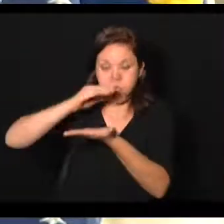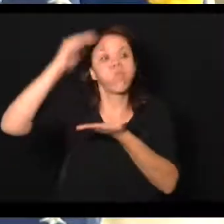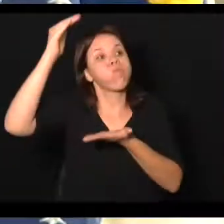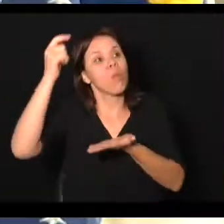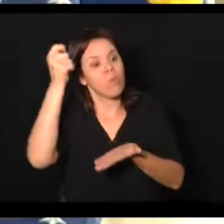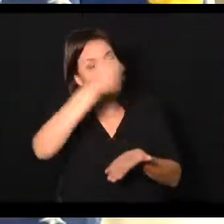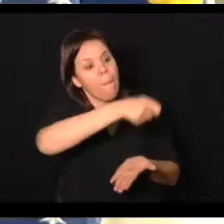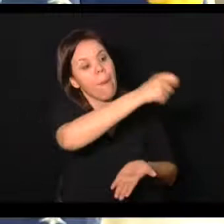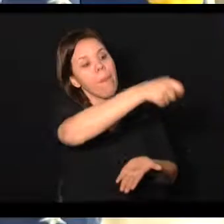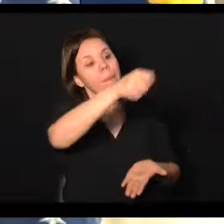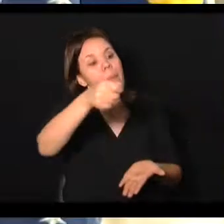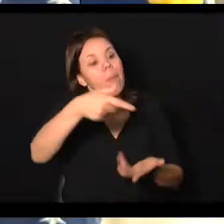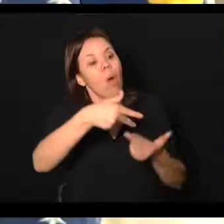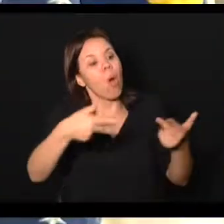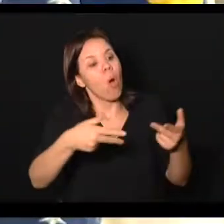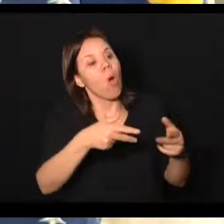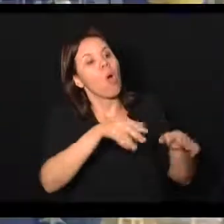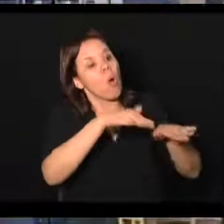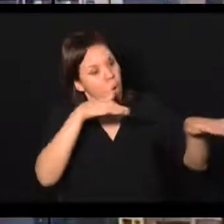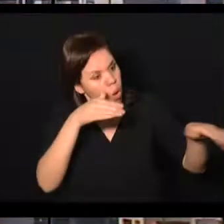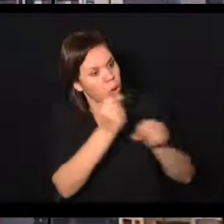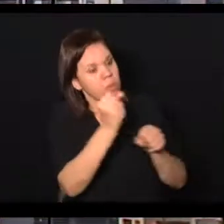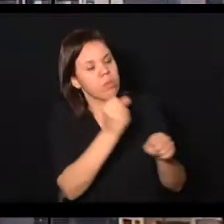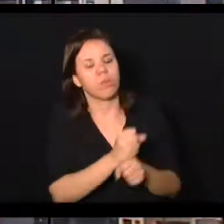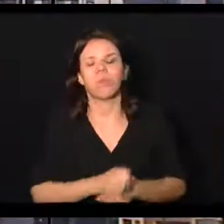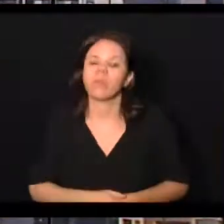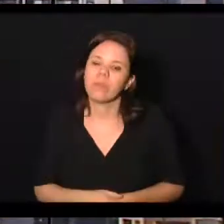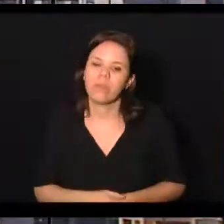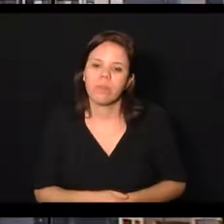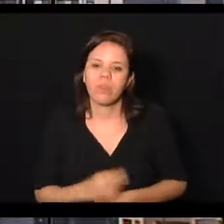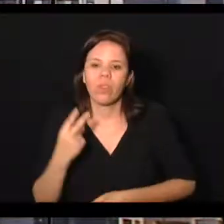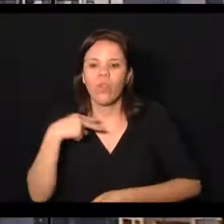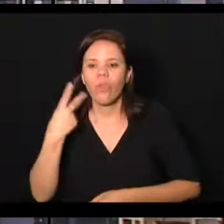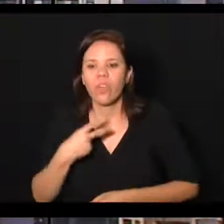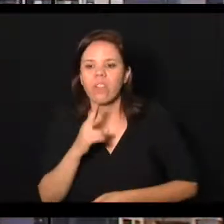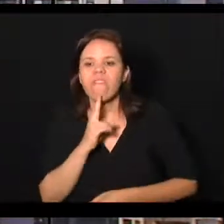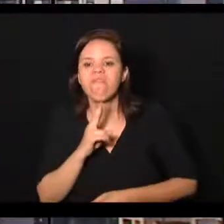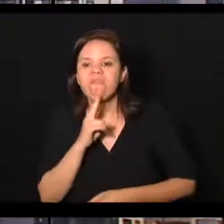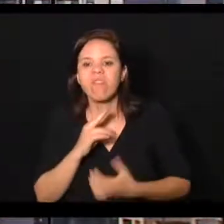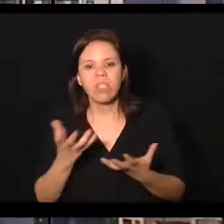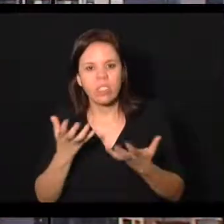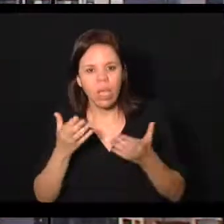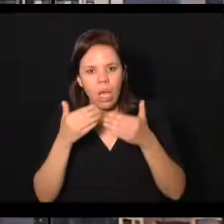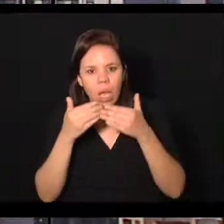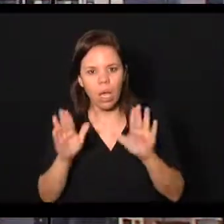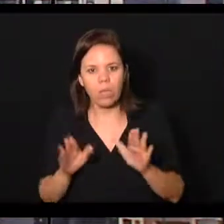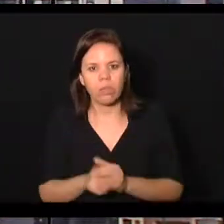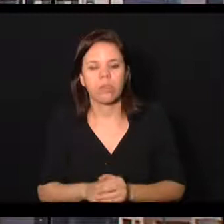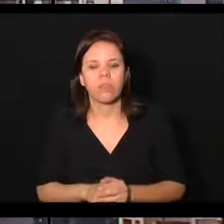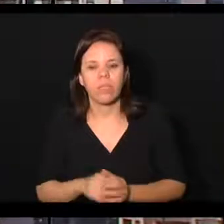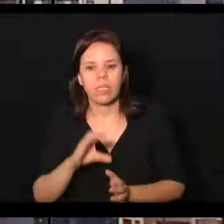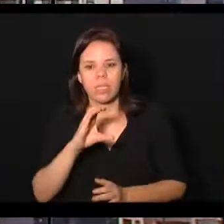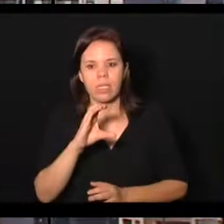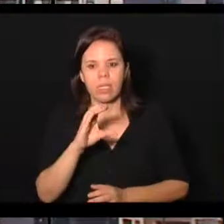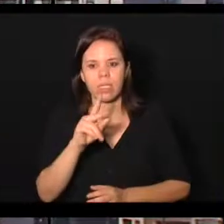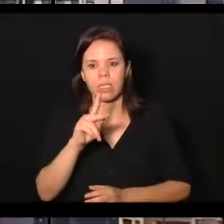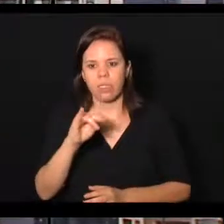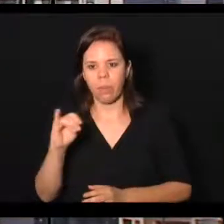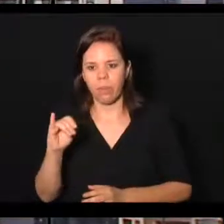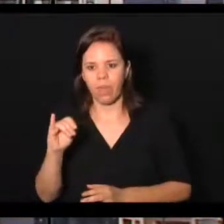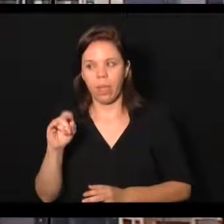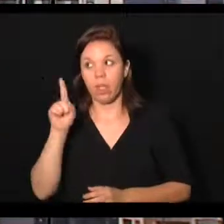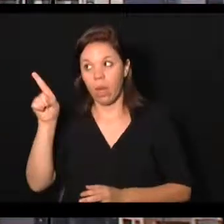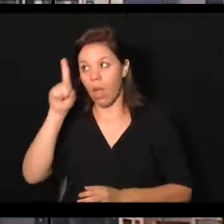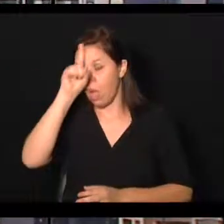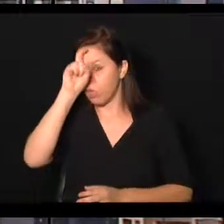ser investido exclusivamente no trânsito. O vereador Nelson Osseri quer a abertura de uma CPI da rede Mário